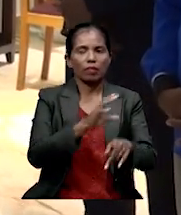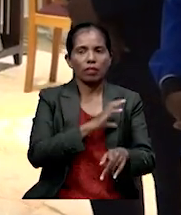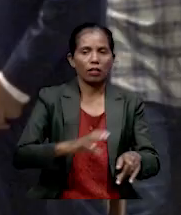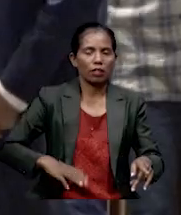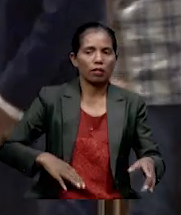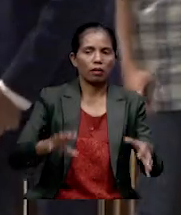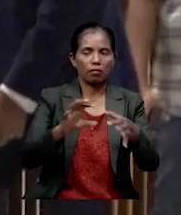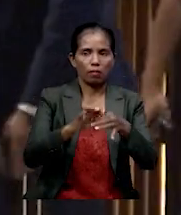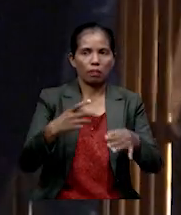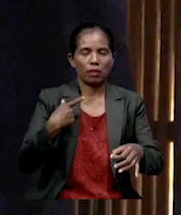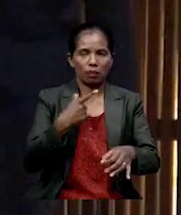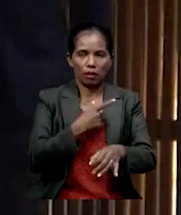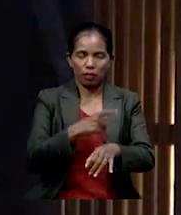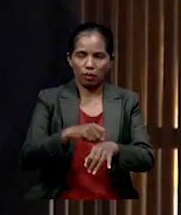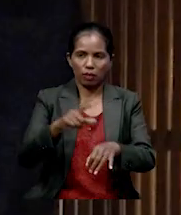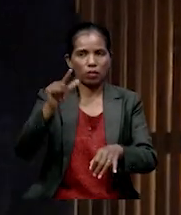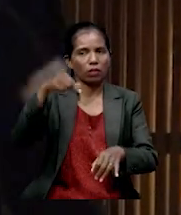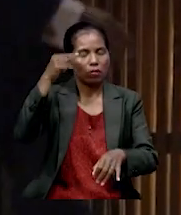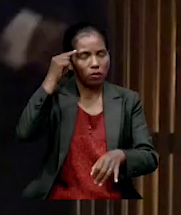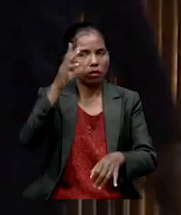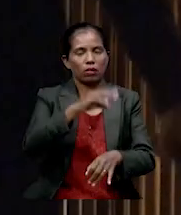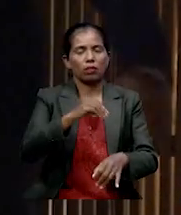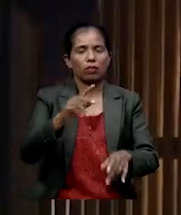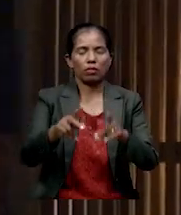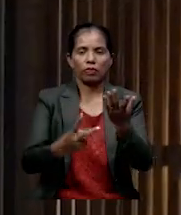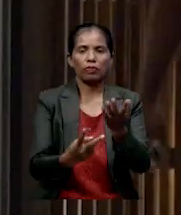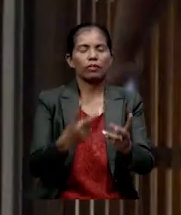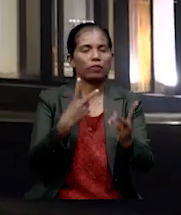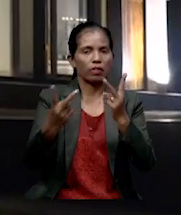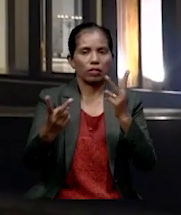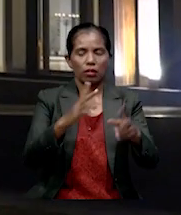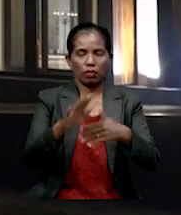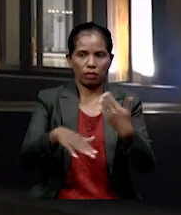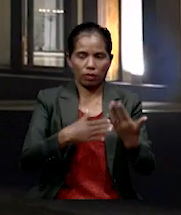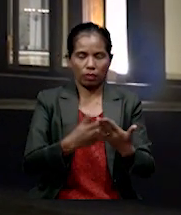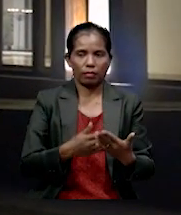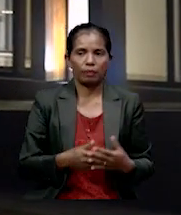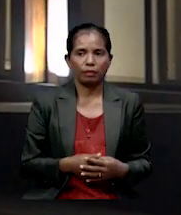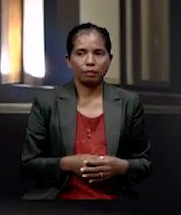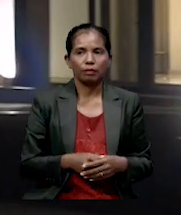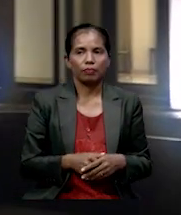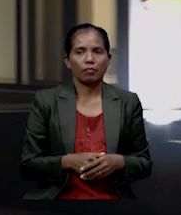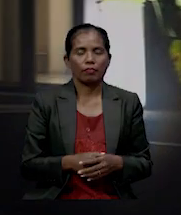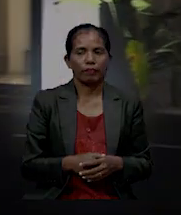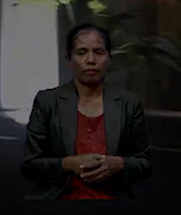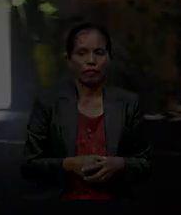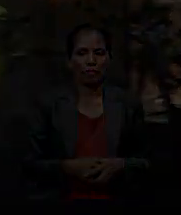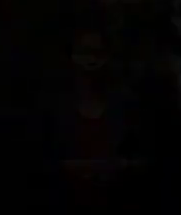Membro Parlamento, Governo, nomos convidado Sira Selo. Agostinho da Costa, bem-vindo a Simenes GMN.